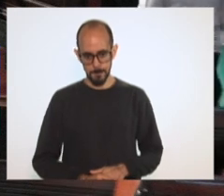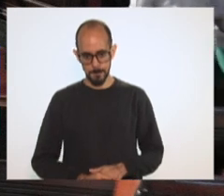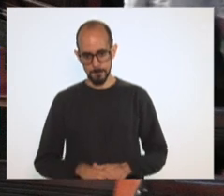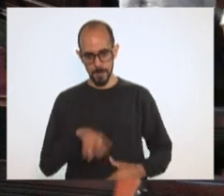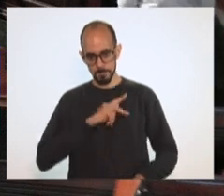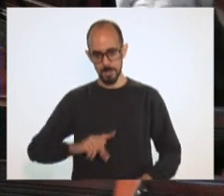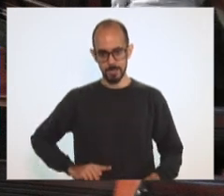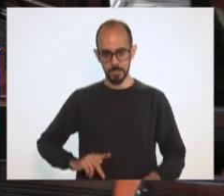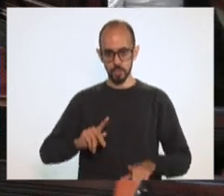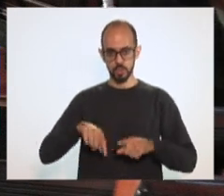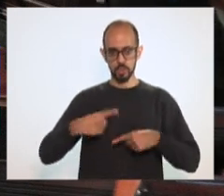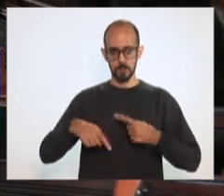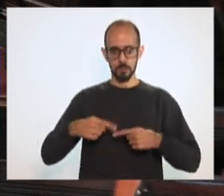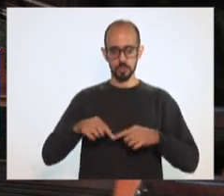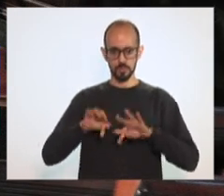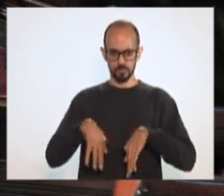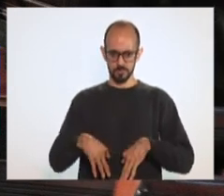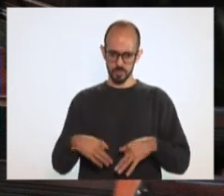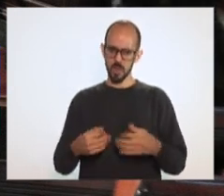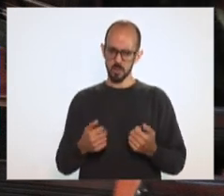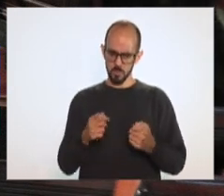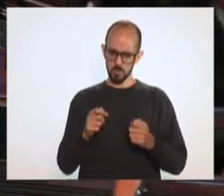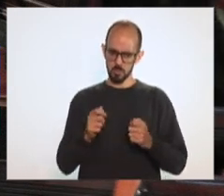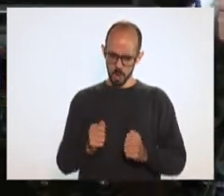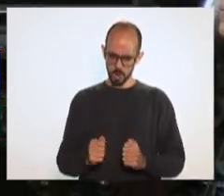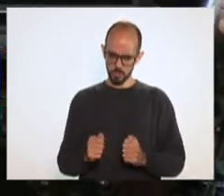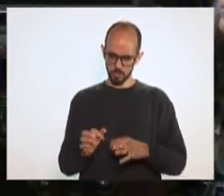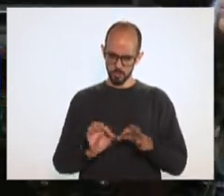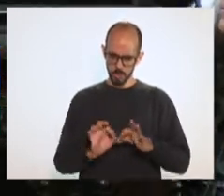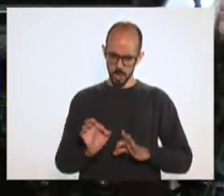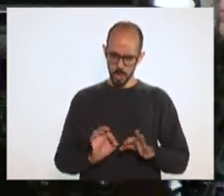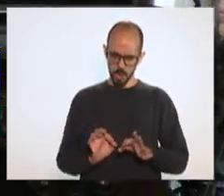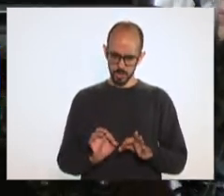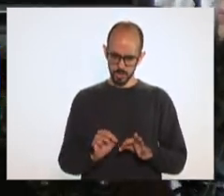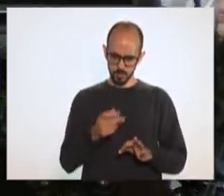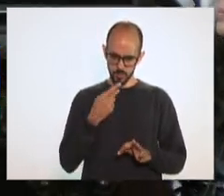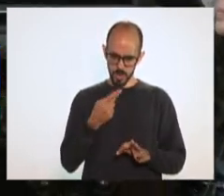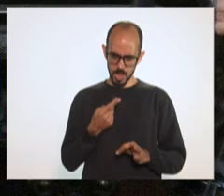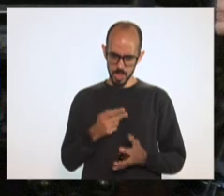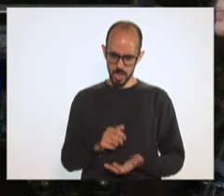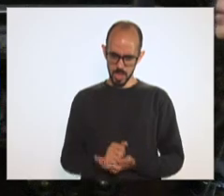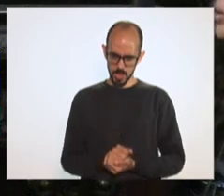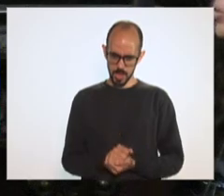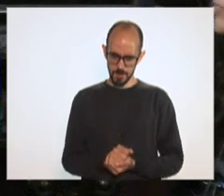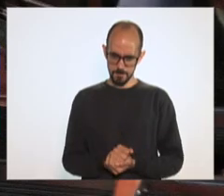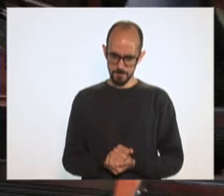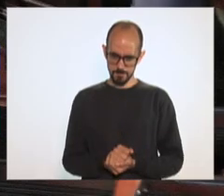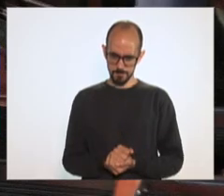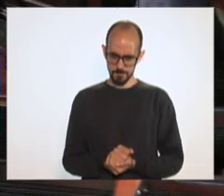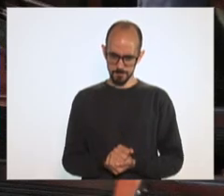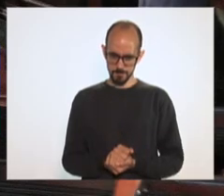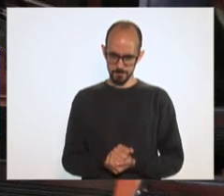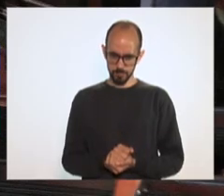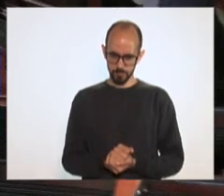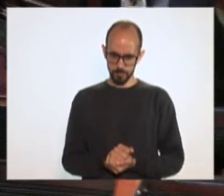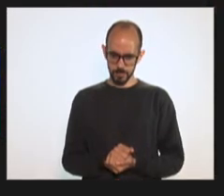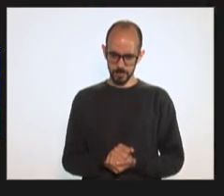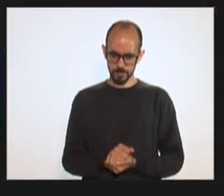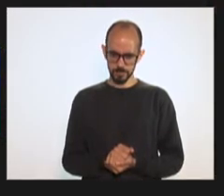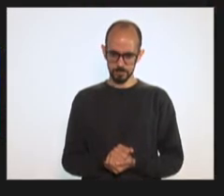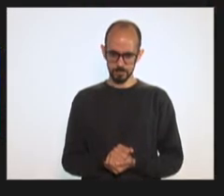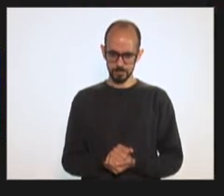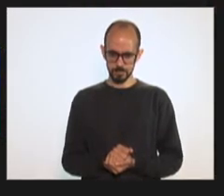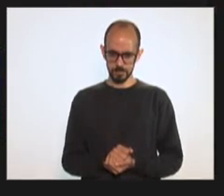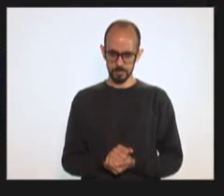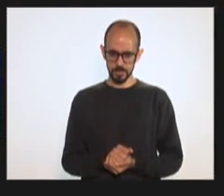Presidente, final, você não concede pela ordem? Ao final, concedo, depois da deputada Marta. É, ordem, é o final,